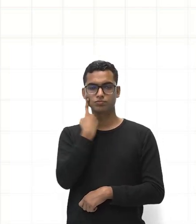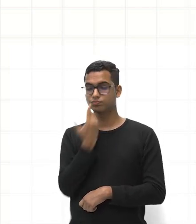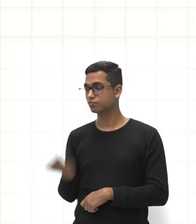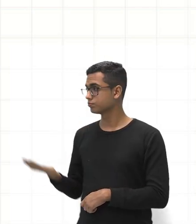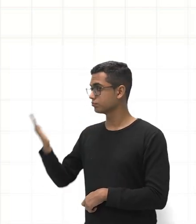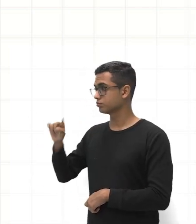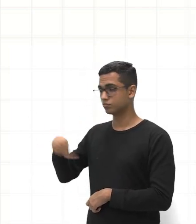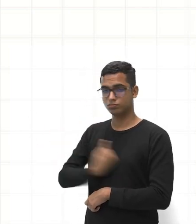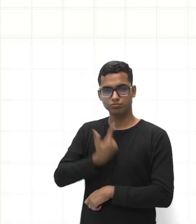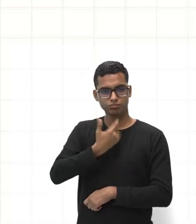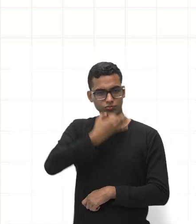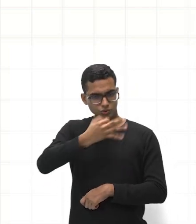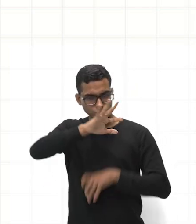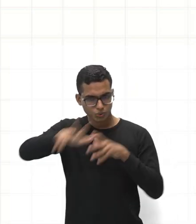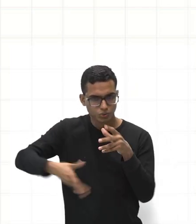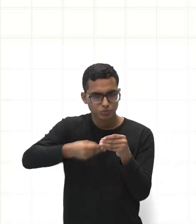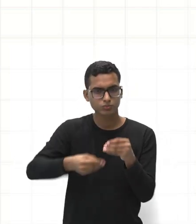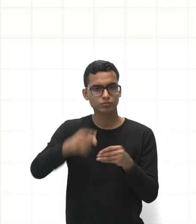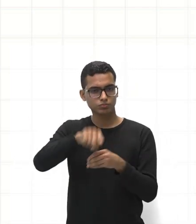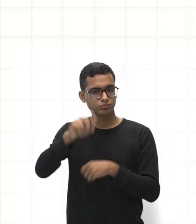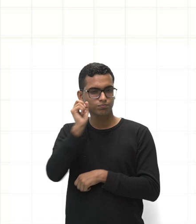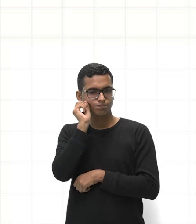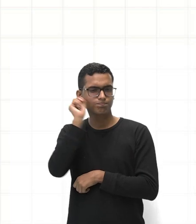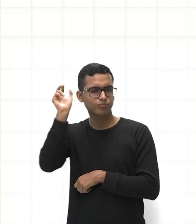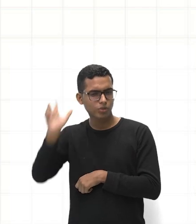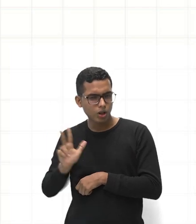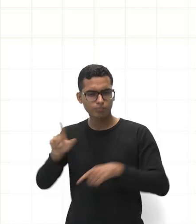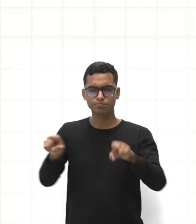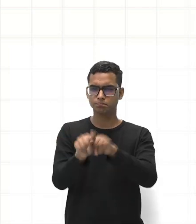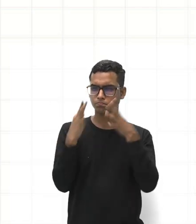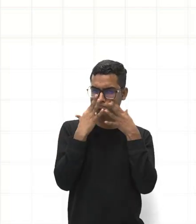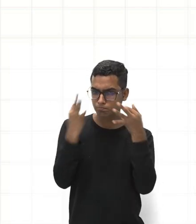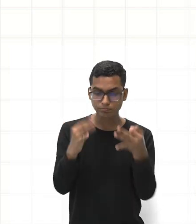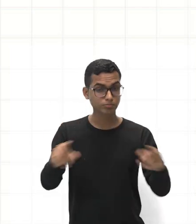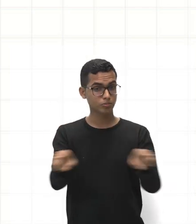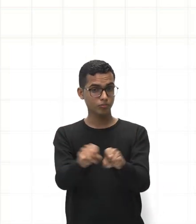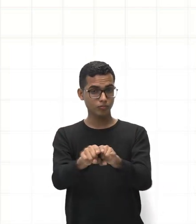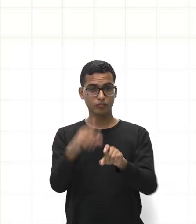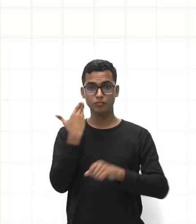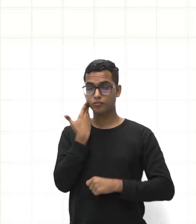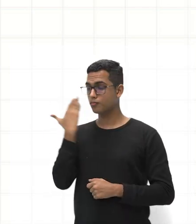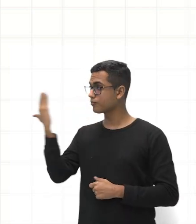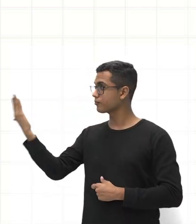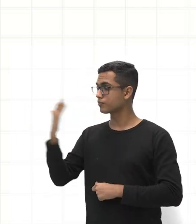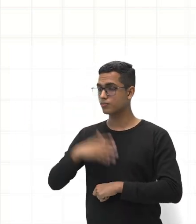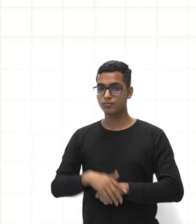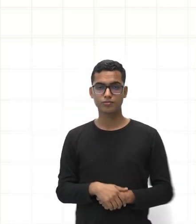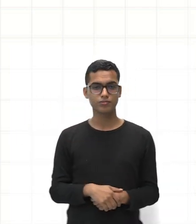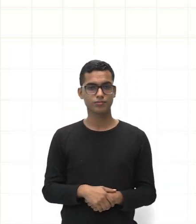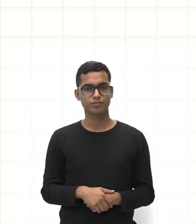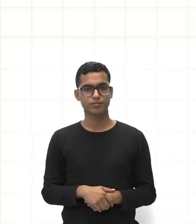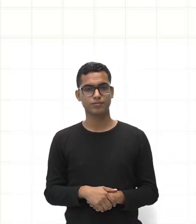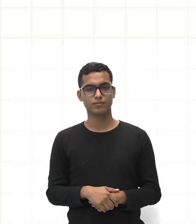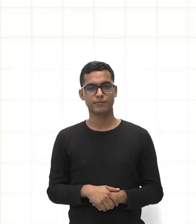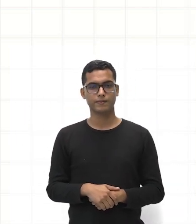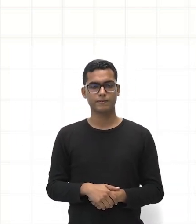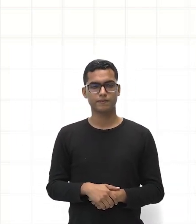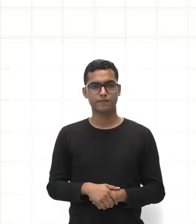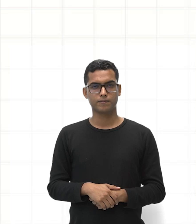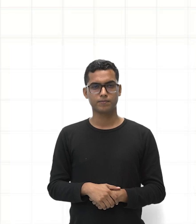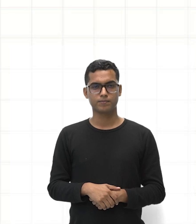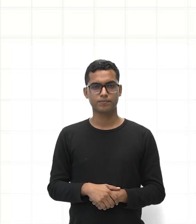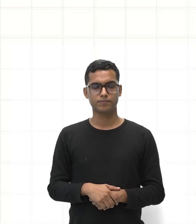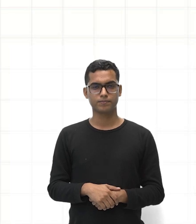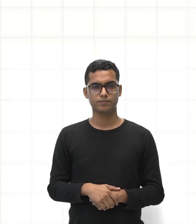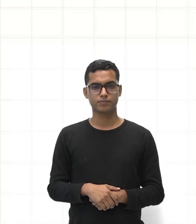comentar, né? E aí você vai só ficar esperto aqui, ó. 9,3 vezes 1,2. Não há obrigatoriedade